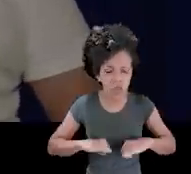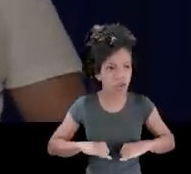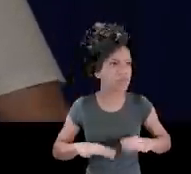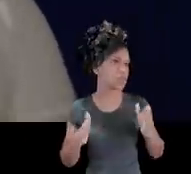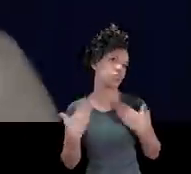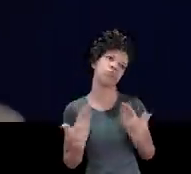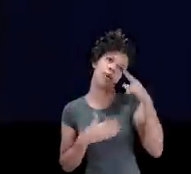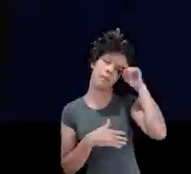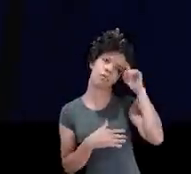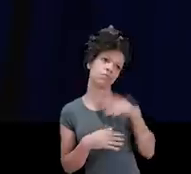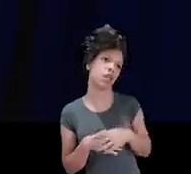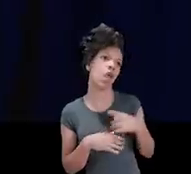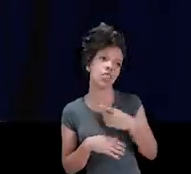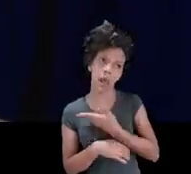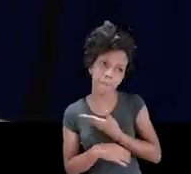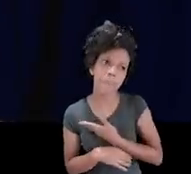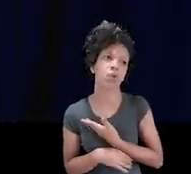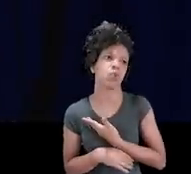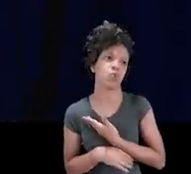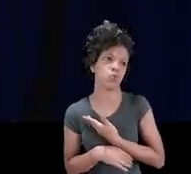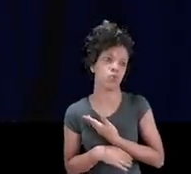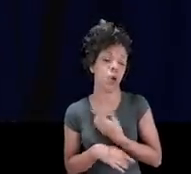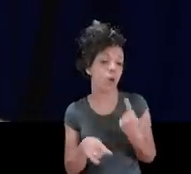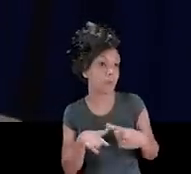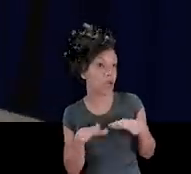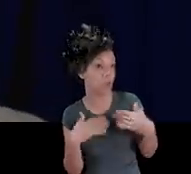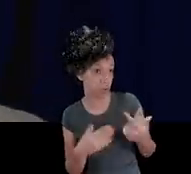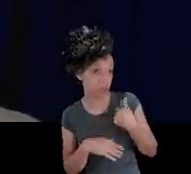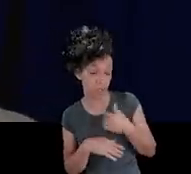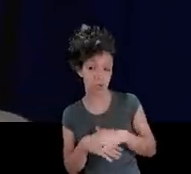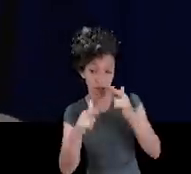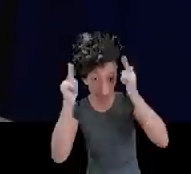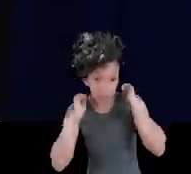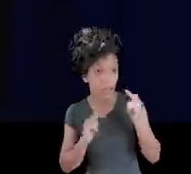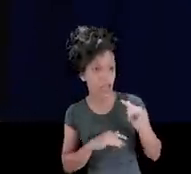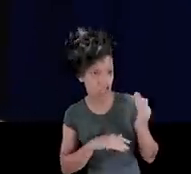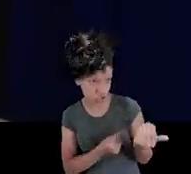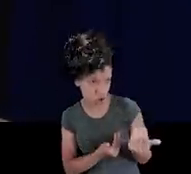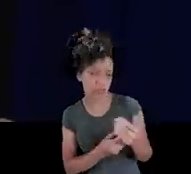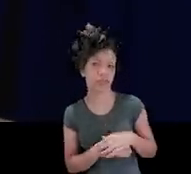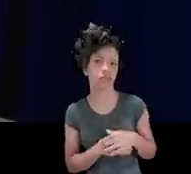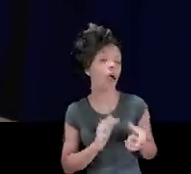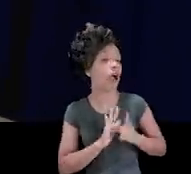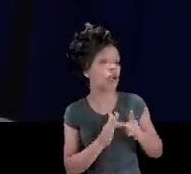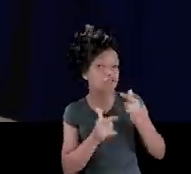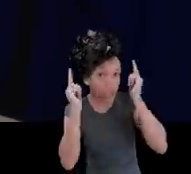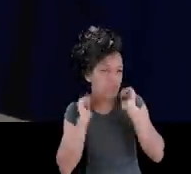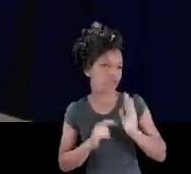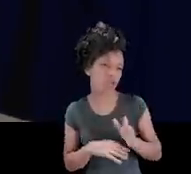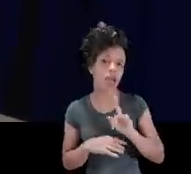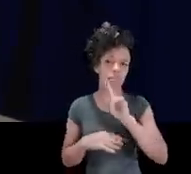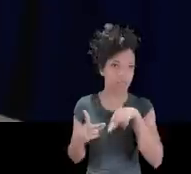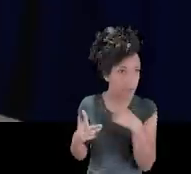assustador, mal, é assustador. Eu tenho muitos amigos, cara, muitos amigos. Porque como eu fiquei careca muito cedo, antes de ficar careca, eu já raspava. Depois eu